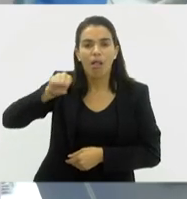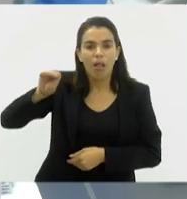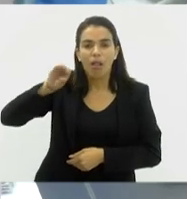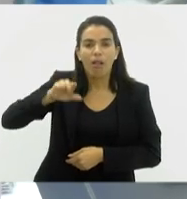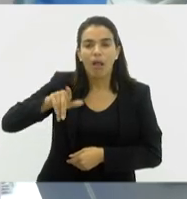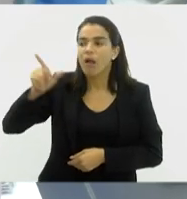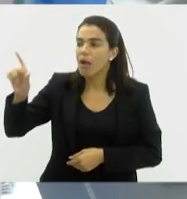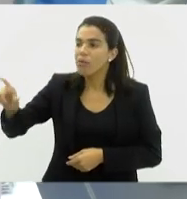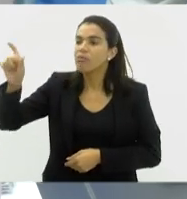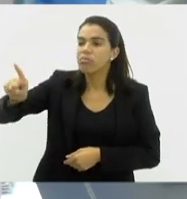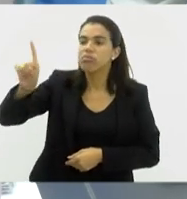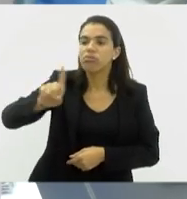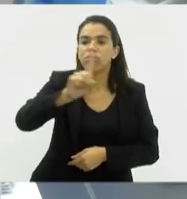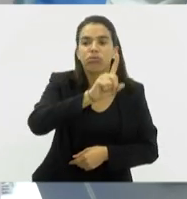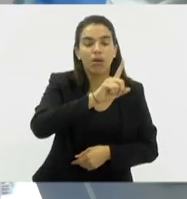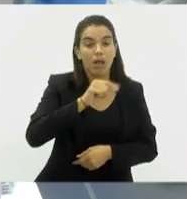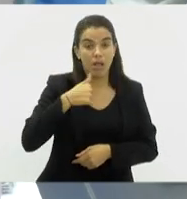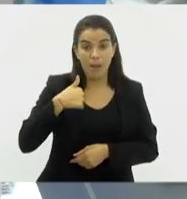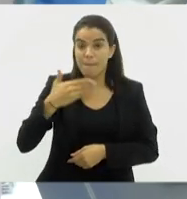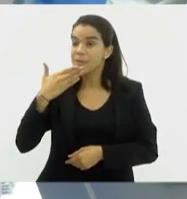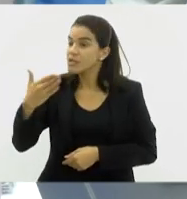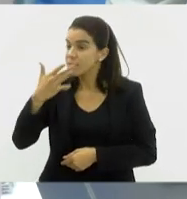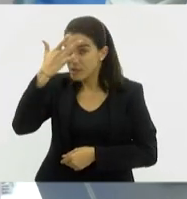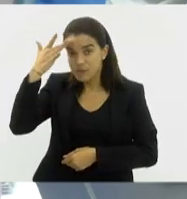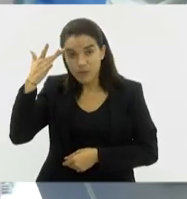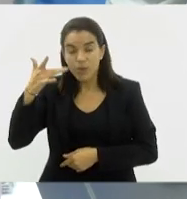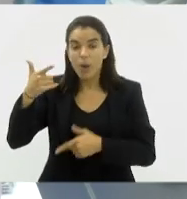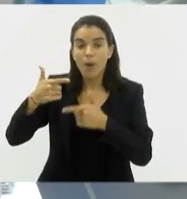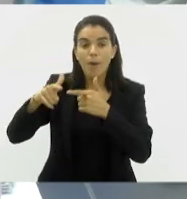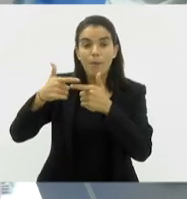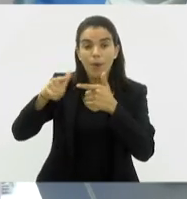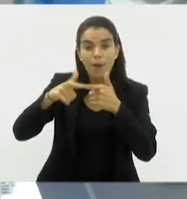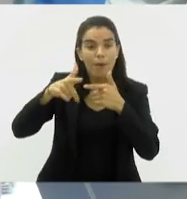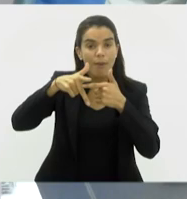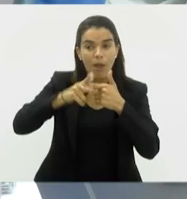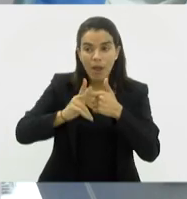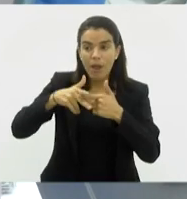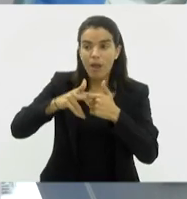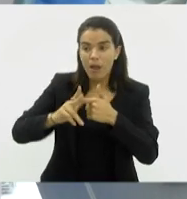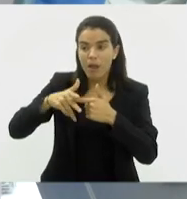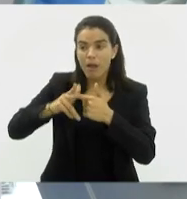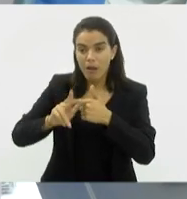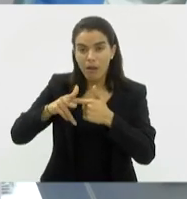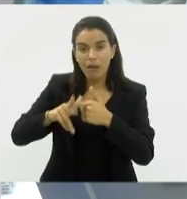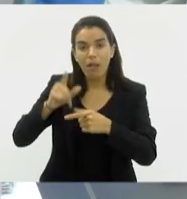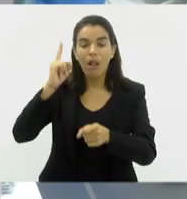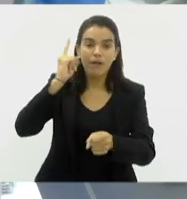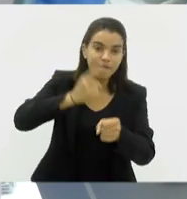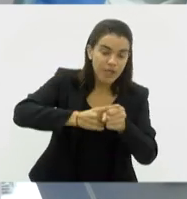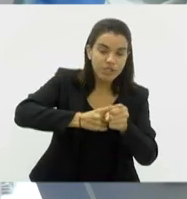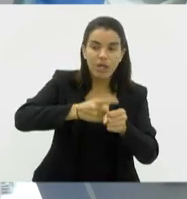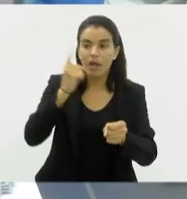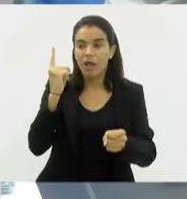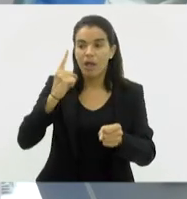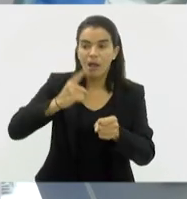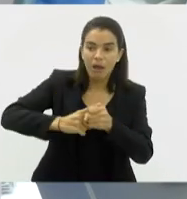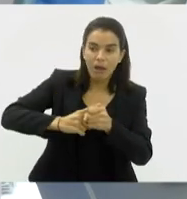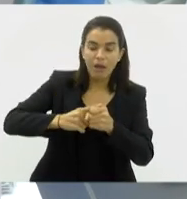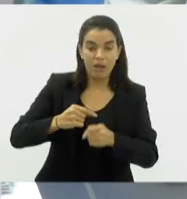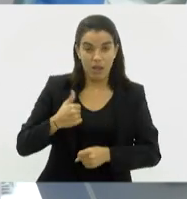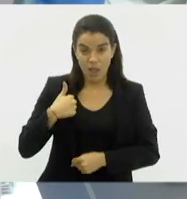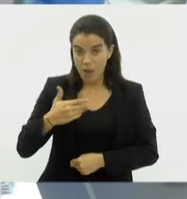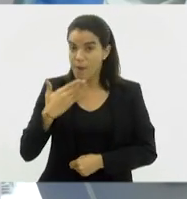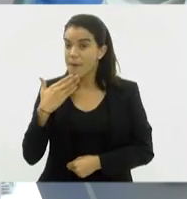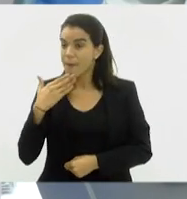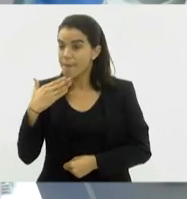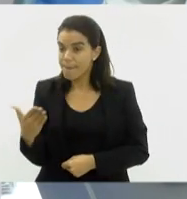para todo mundo eu não consegui Então é só pedir pras pessoas do problema técnico eles abrem eles fecham a hora que precis então quando eu